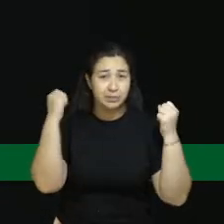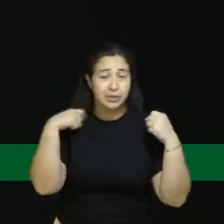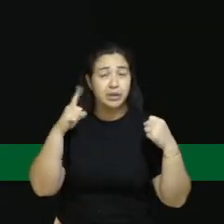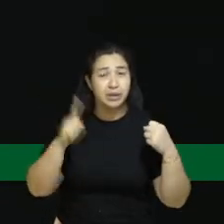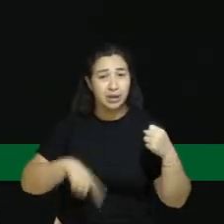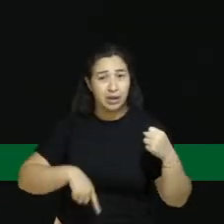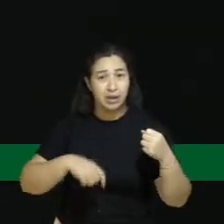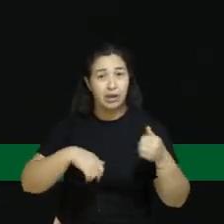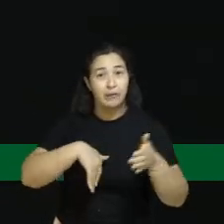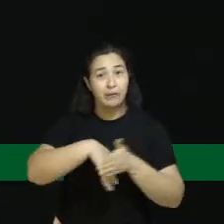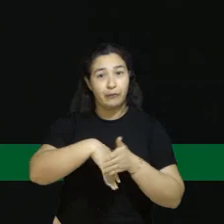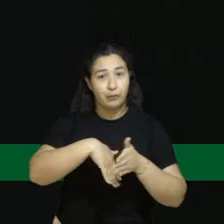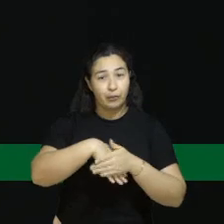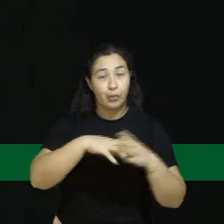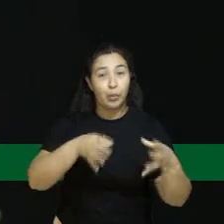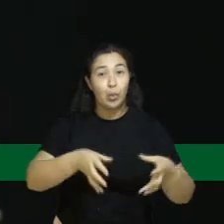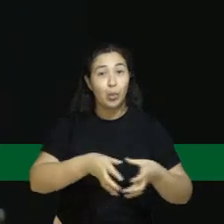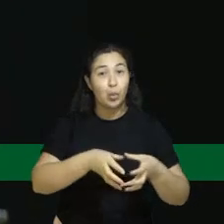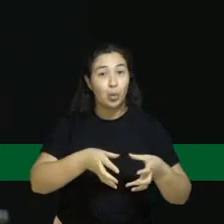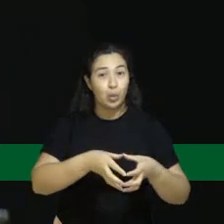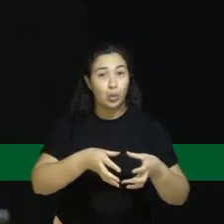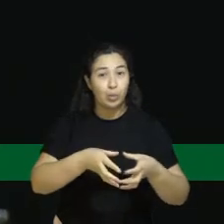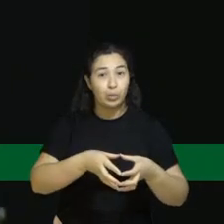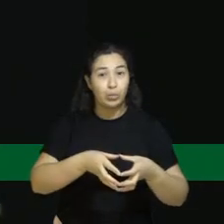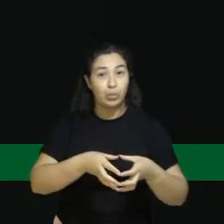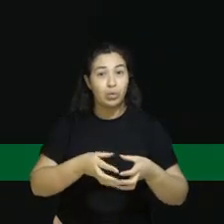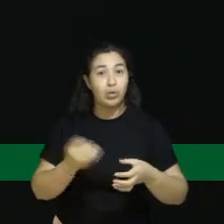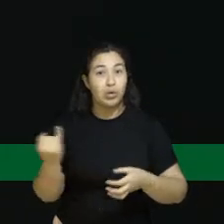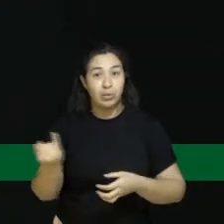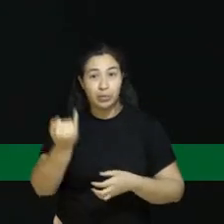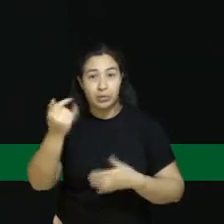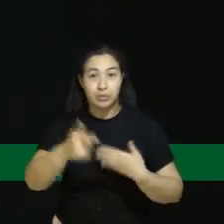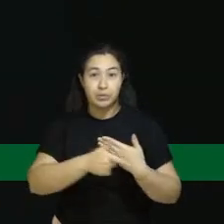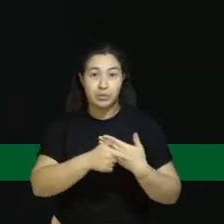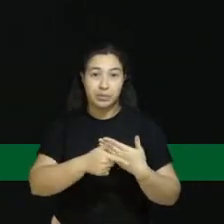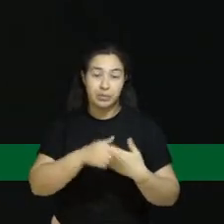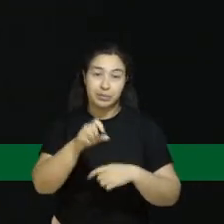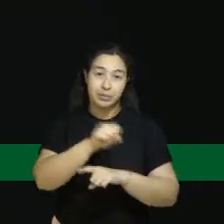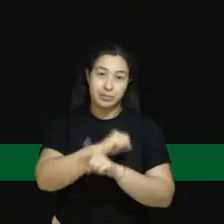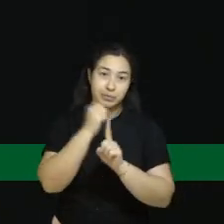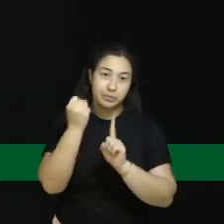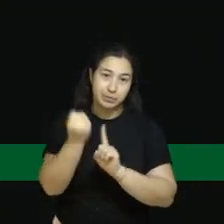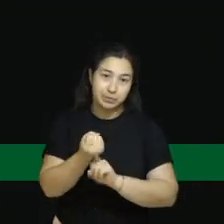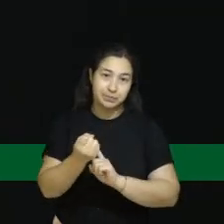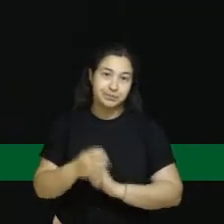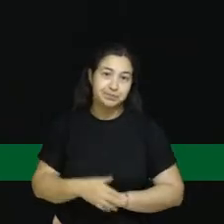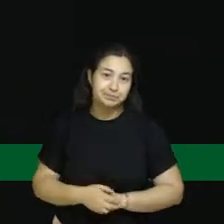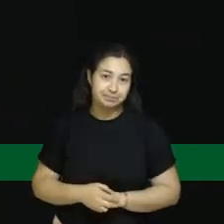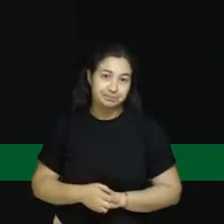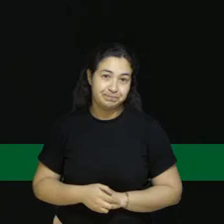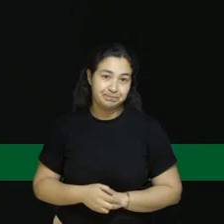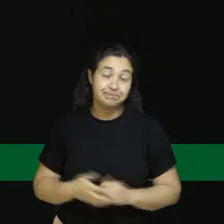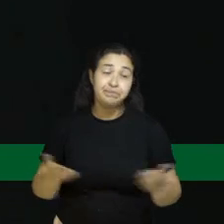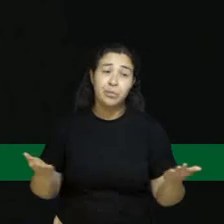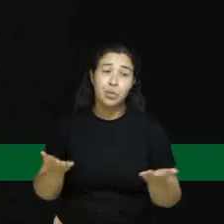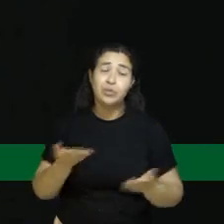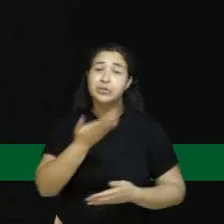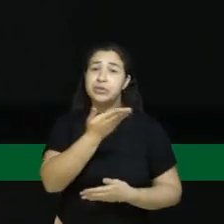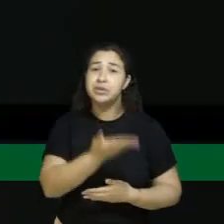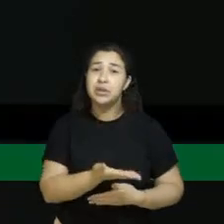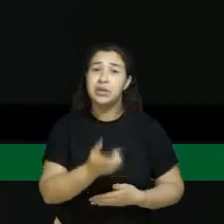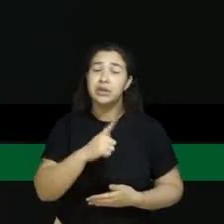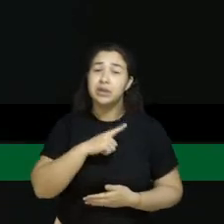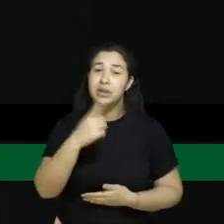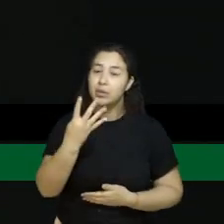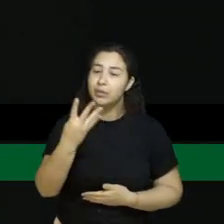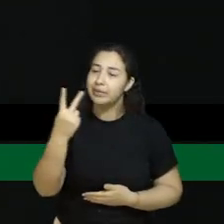futebol, ela tem um importante papel social. A Chapecoense hoje tem 42